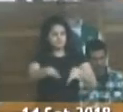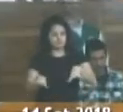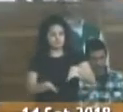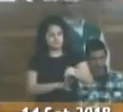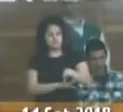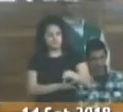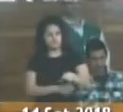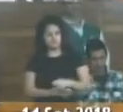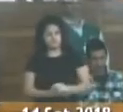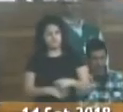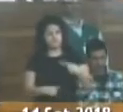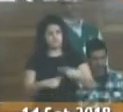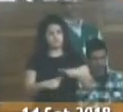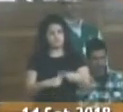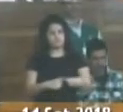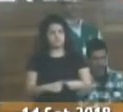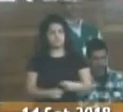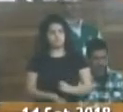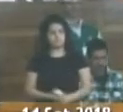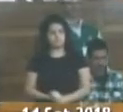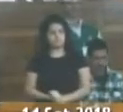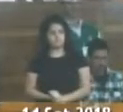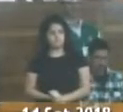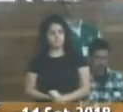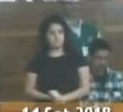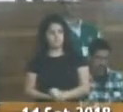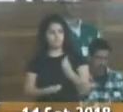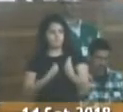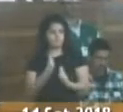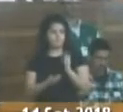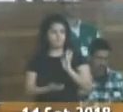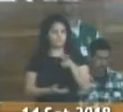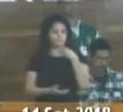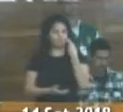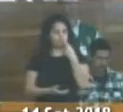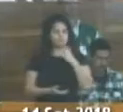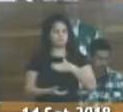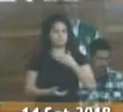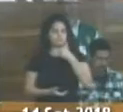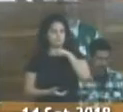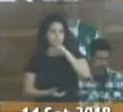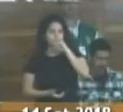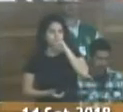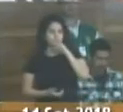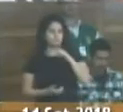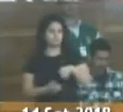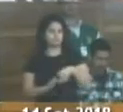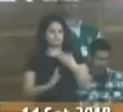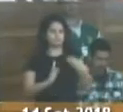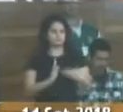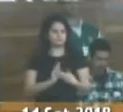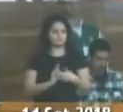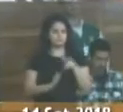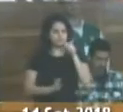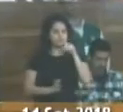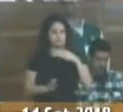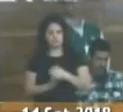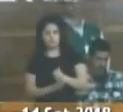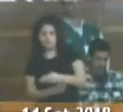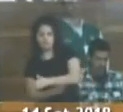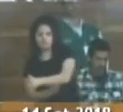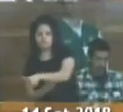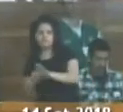Grande. Por quê? Como dizia minha mãe, toda água corre para o mar.